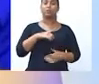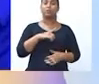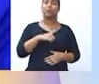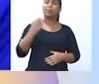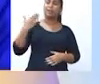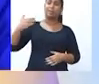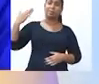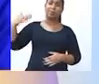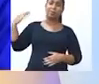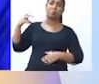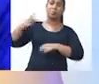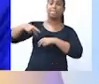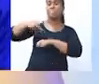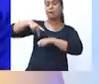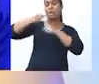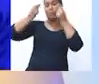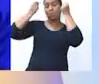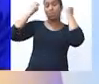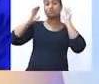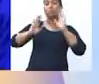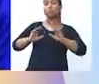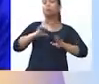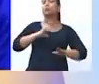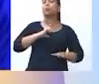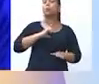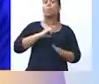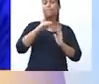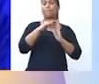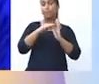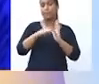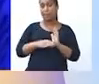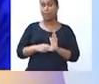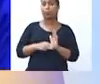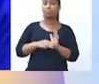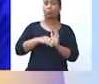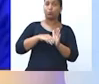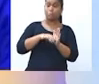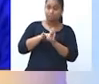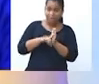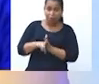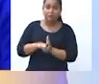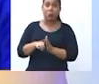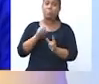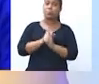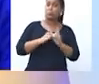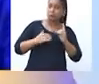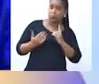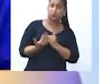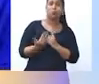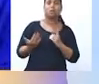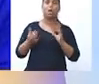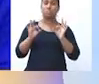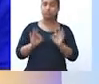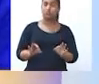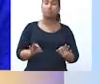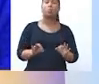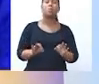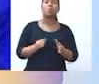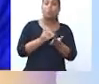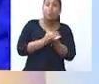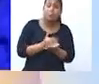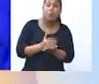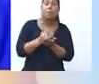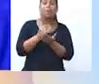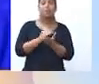Idade Antiga, da Grécia, mas o método de análise da sociedade de forma empírica e teórica